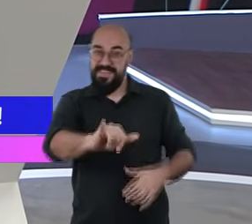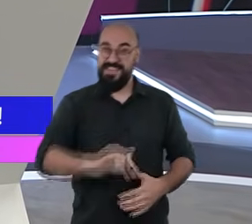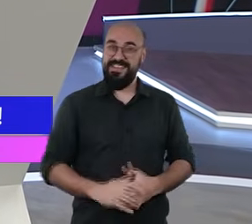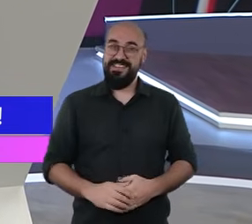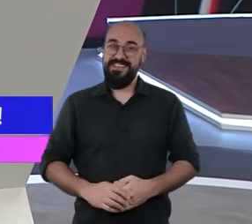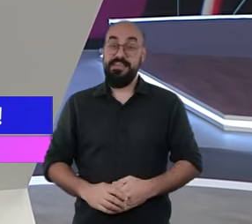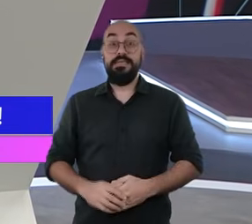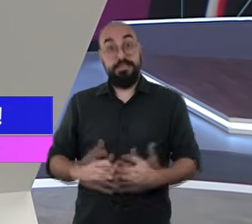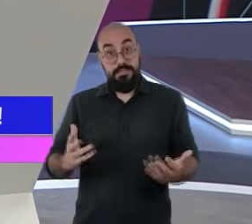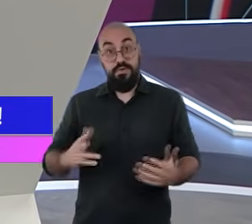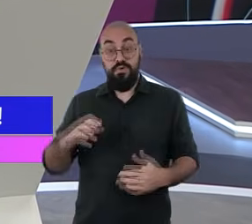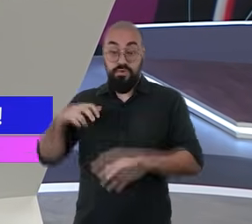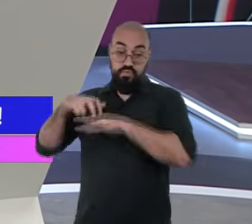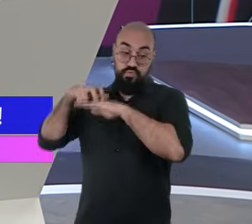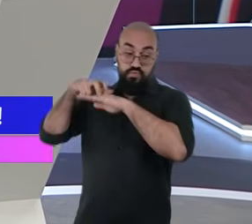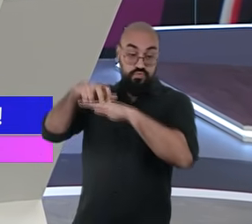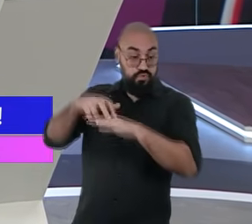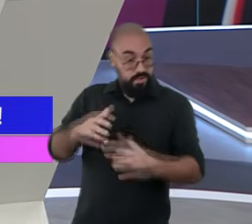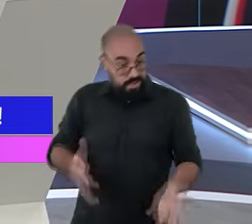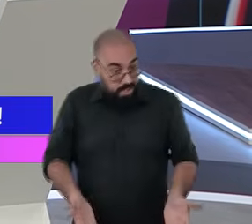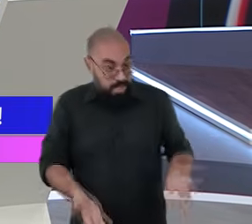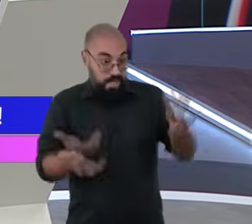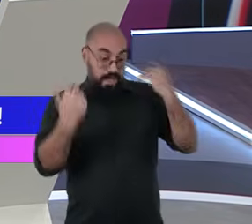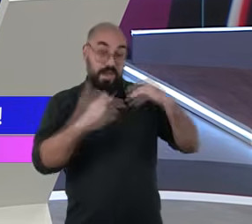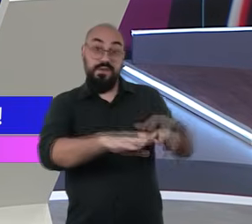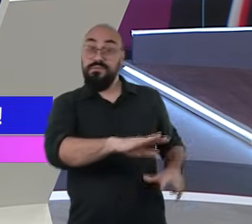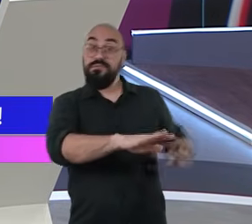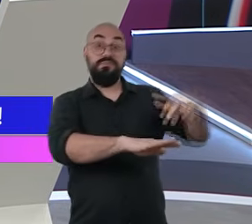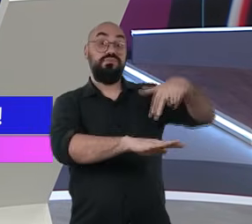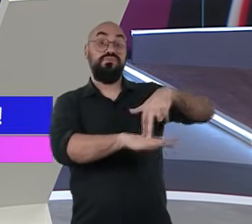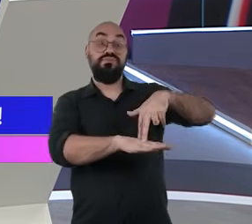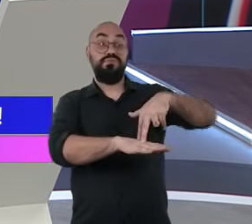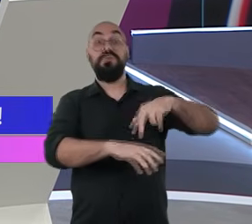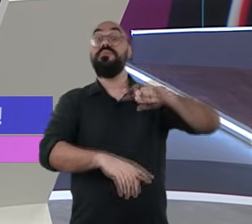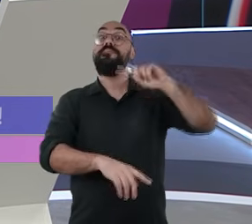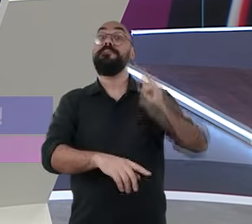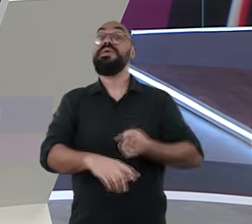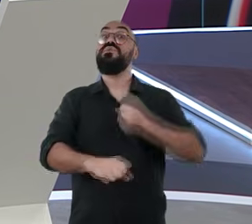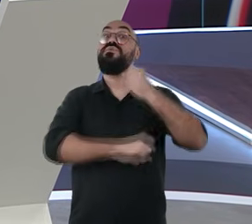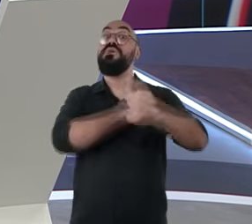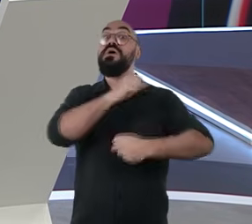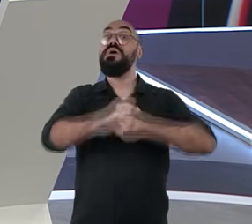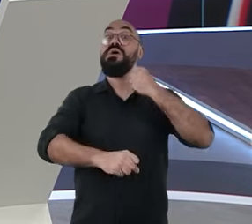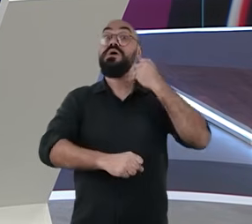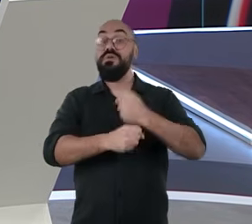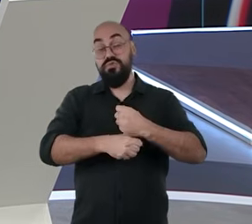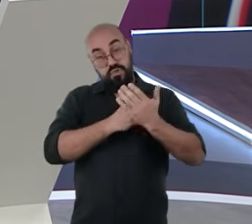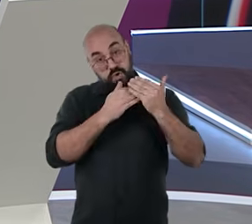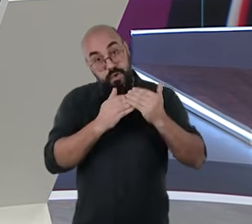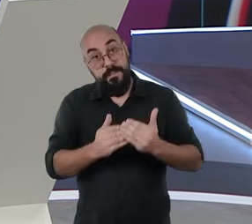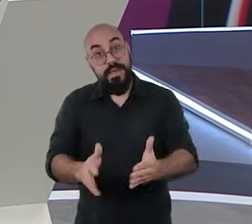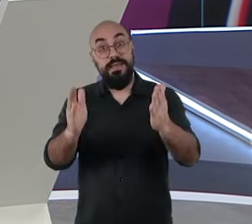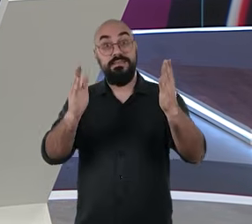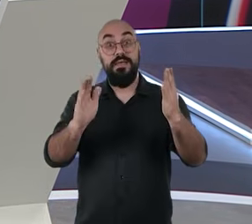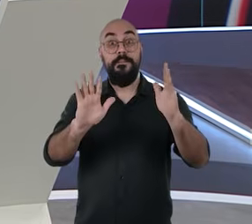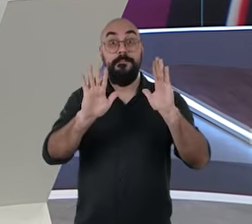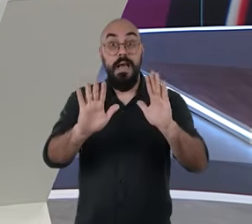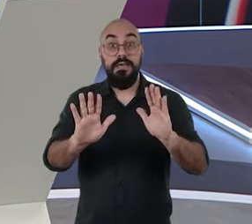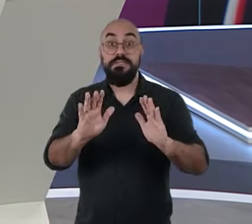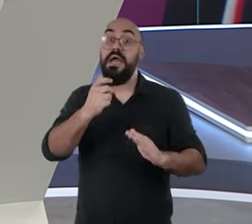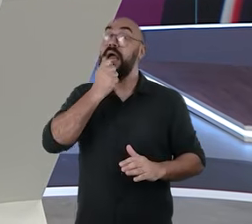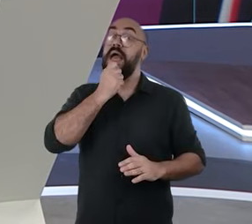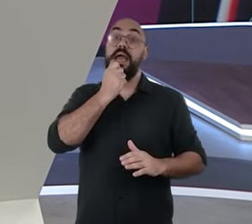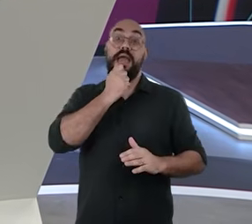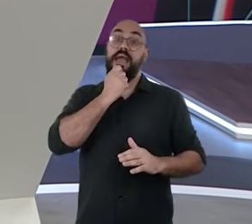o começo desses 1000 anos. Mas entenda que ainda não aconteceu.